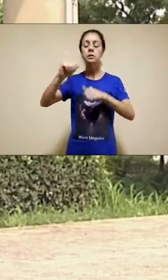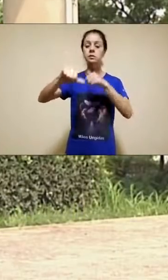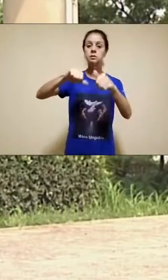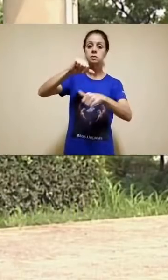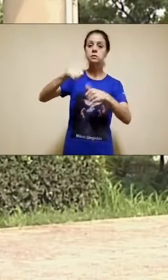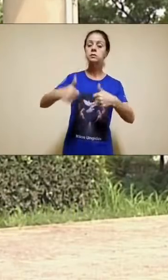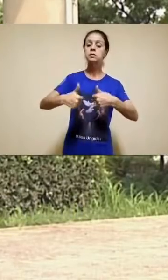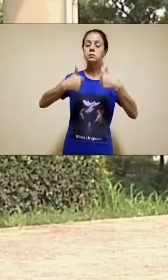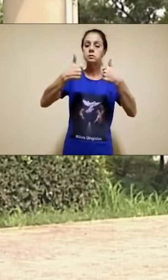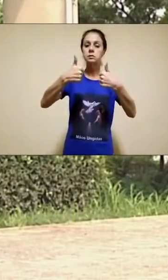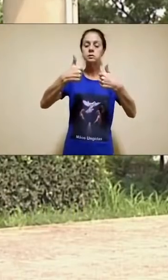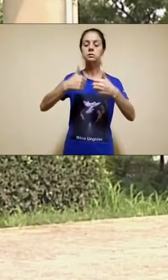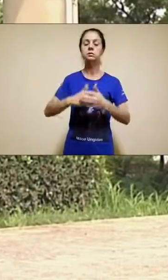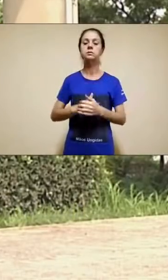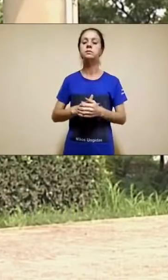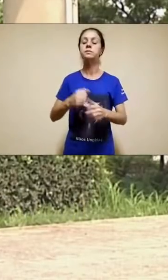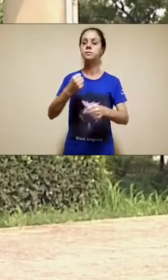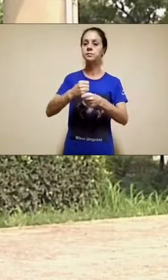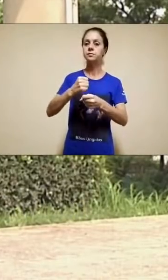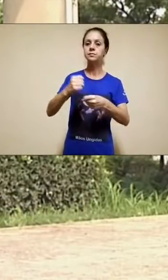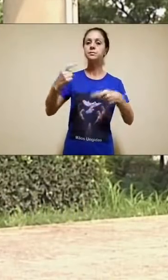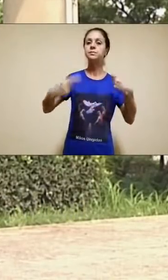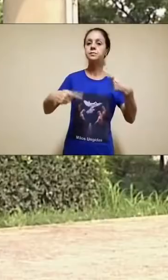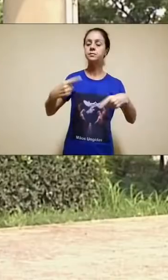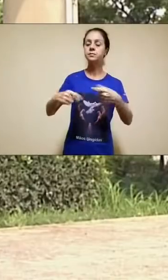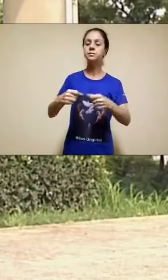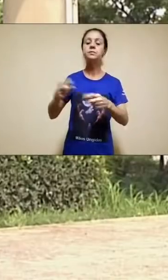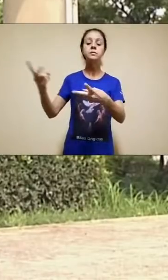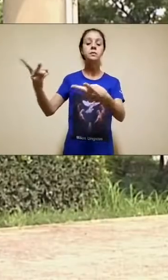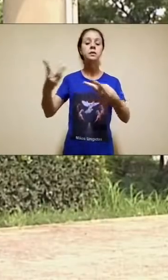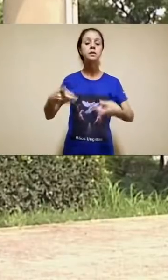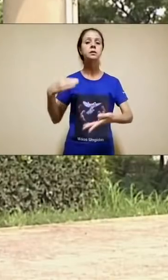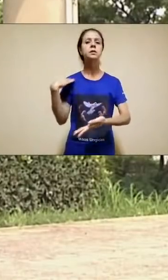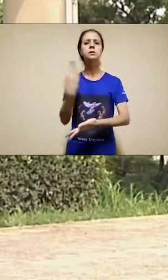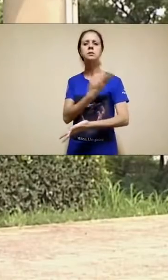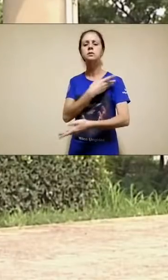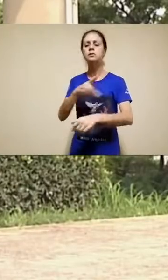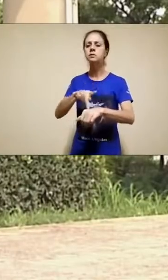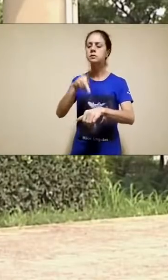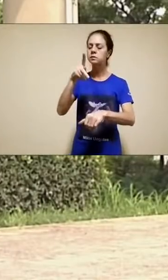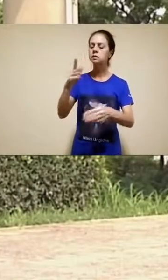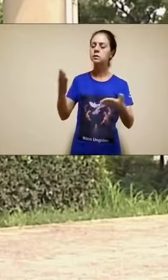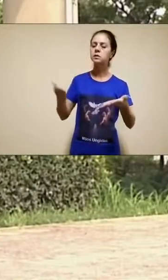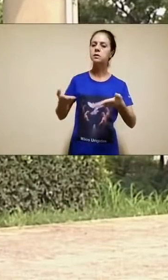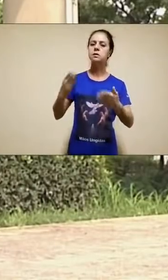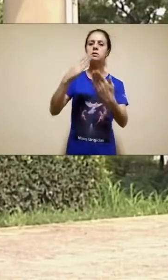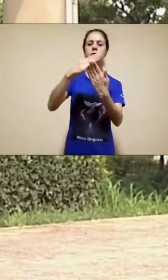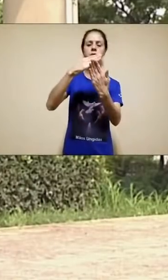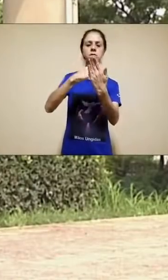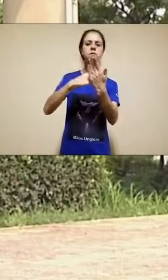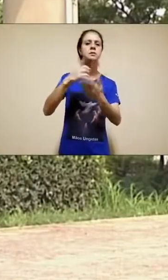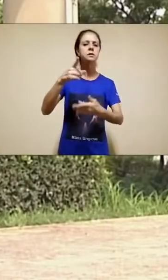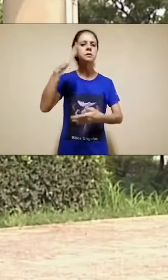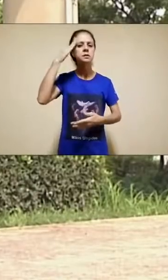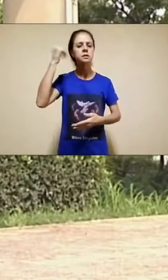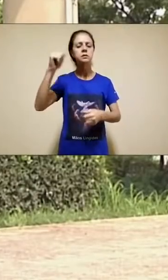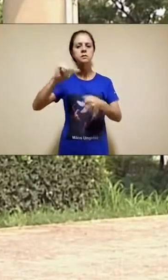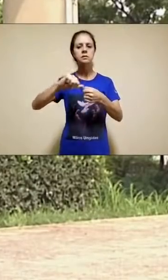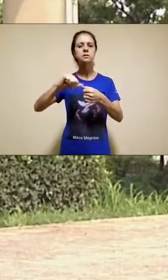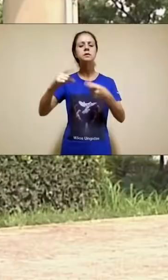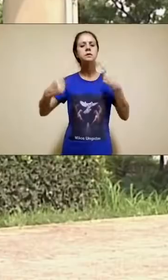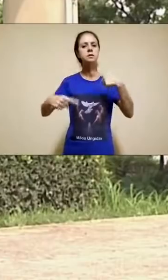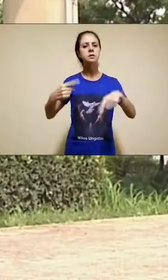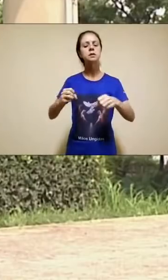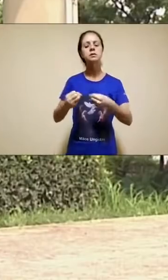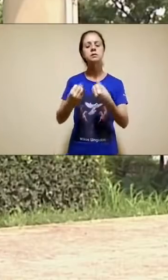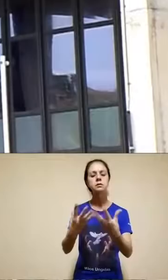mudanças positivas que a reforma política pode trazer para o país. Neste programa, você vai saber como fazer para que